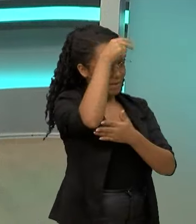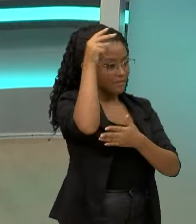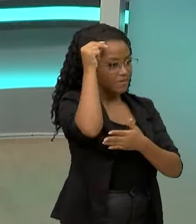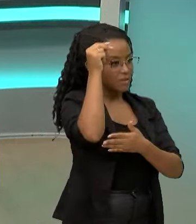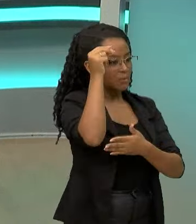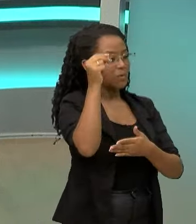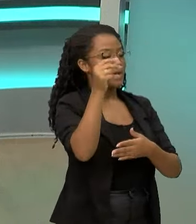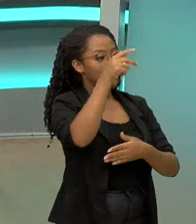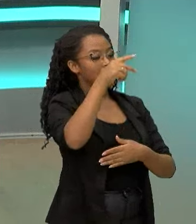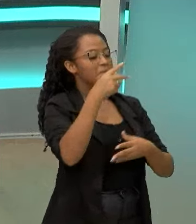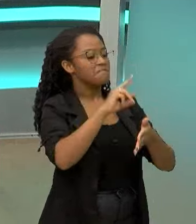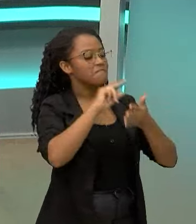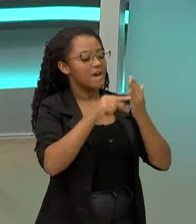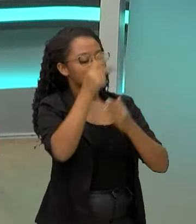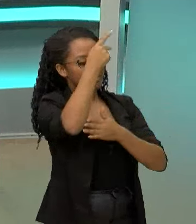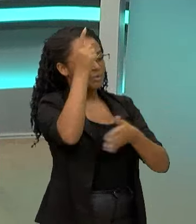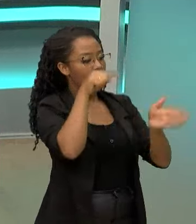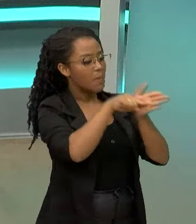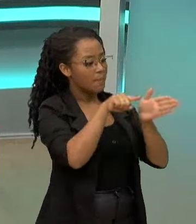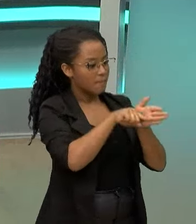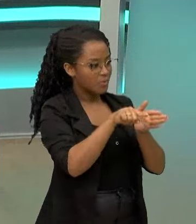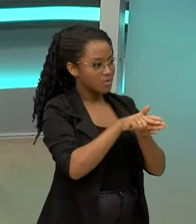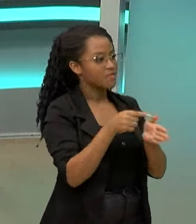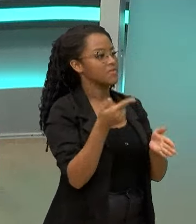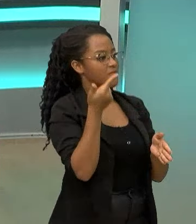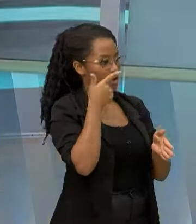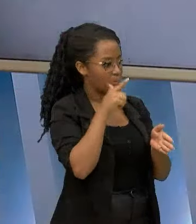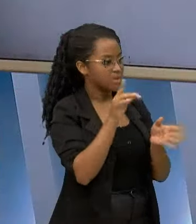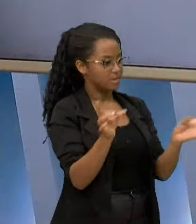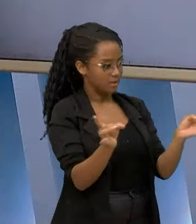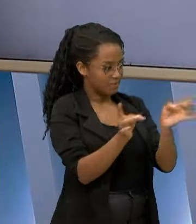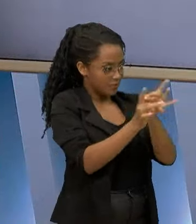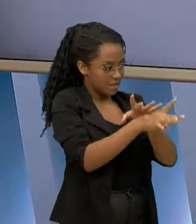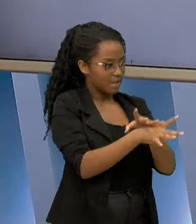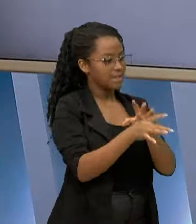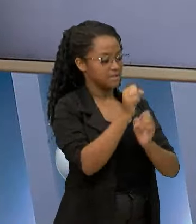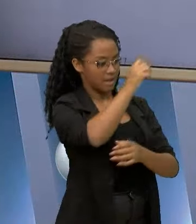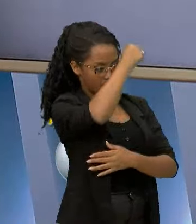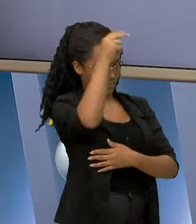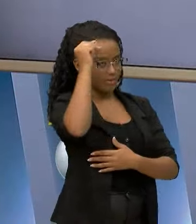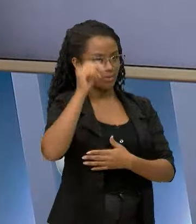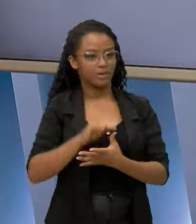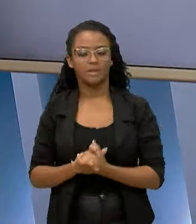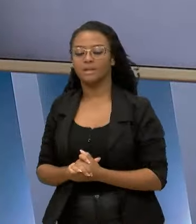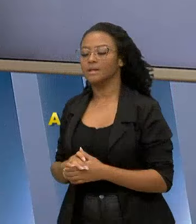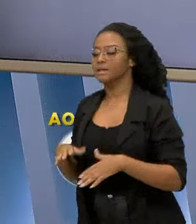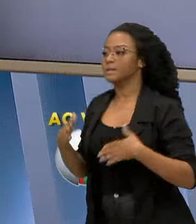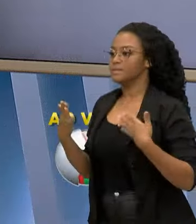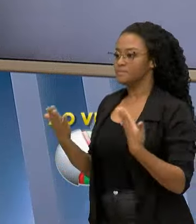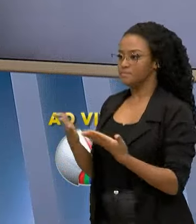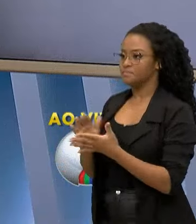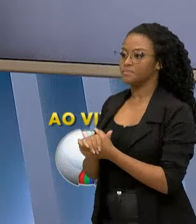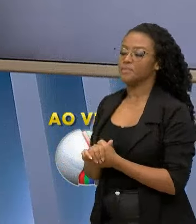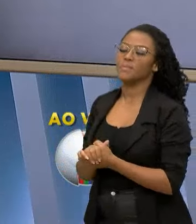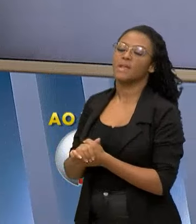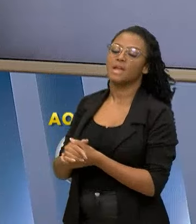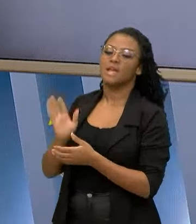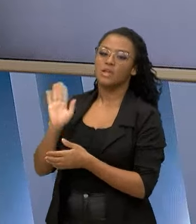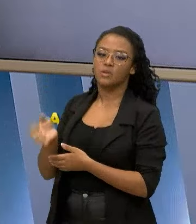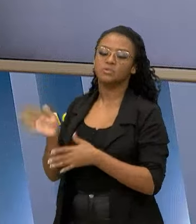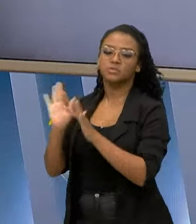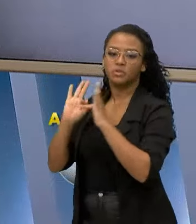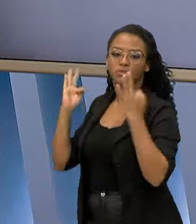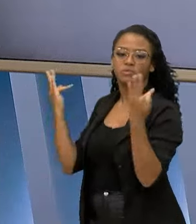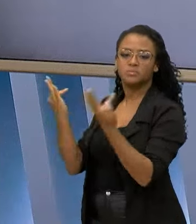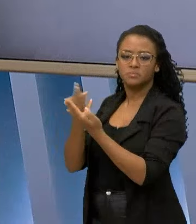vai terminar, se for eleita, os 4 anos? Rafael, primeiro eu quero me solidarizar com a família do Pompílio. Esse incêndio lá na comunidade de